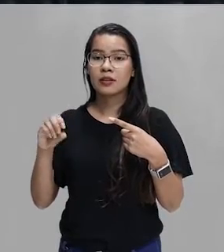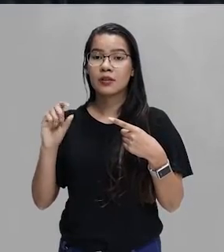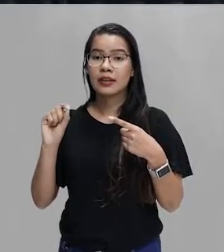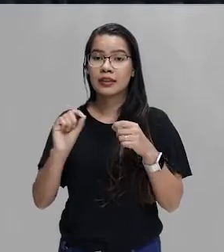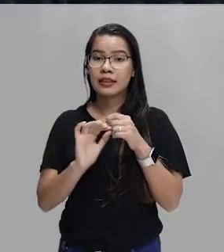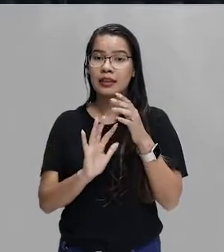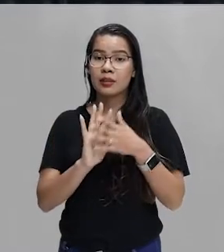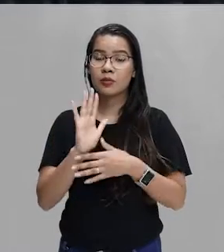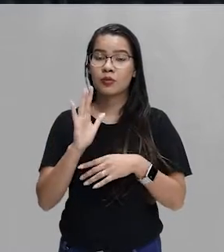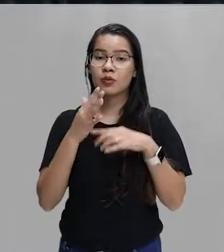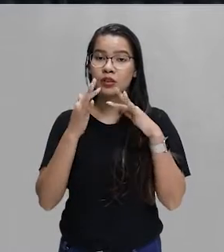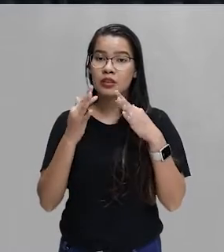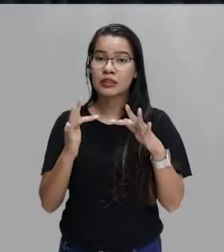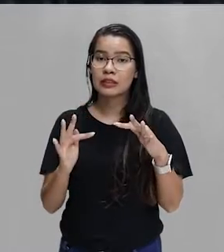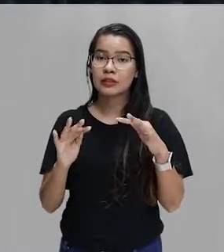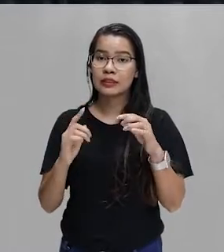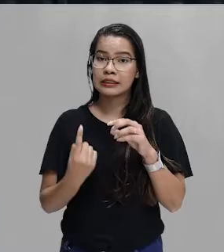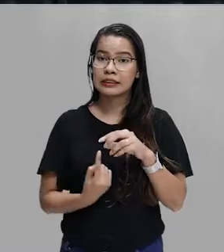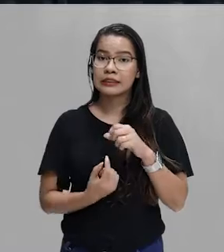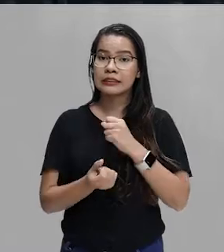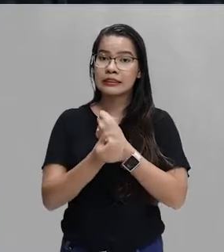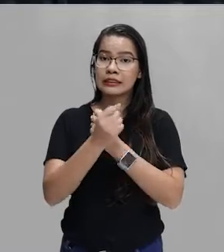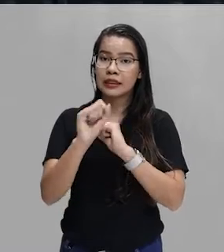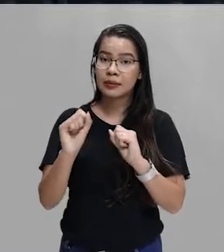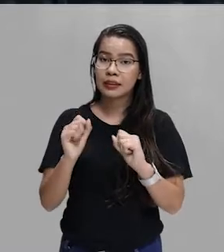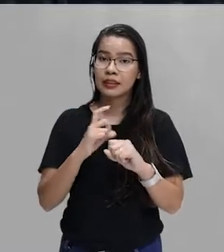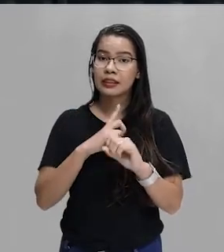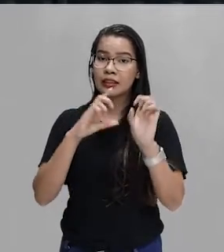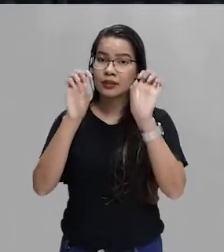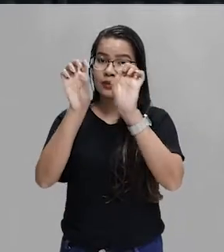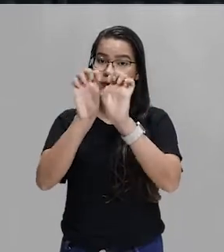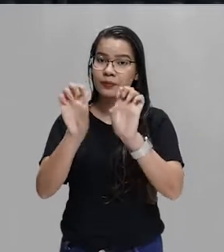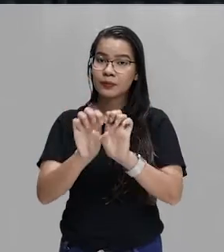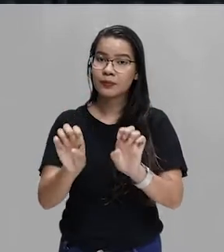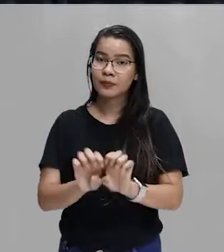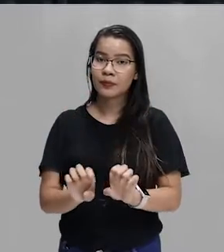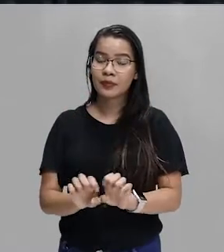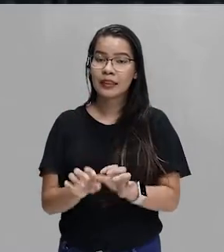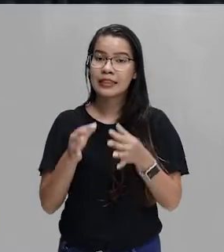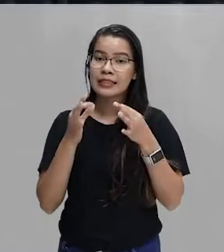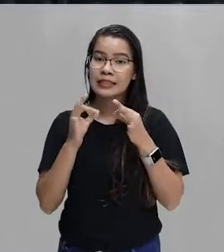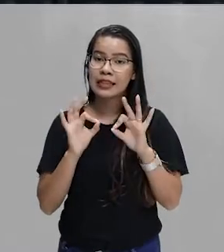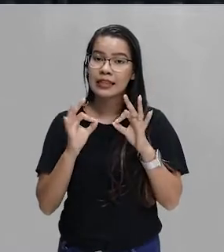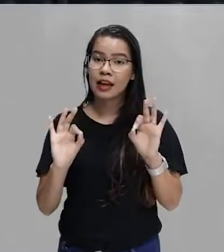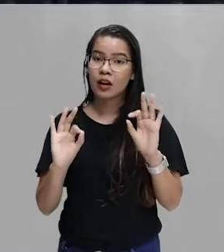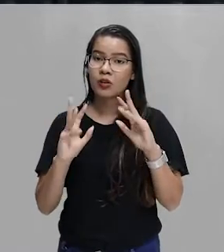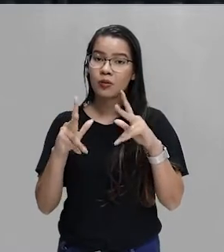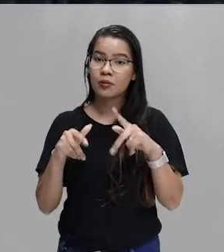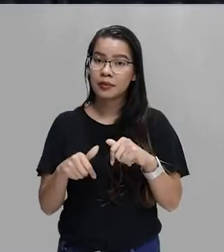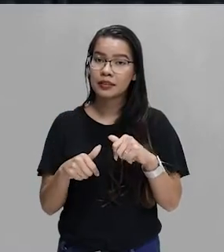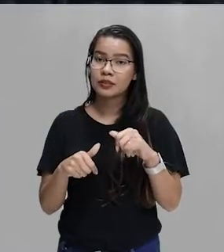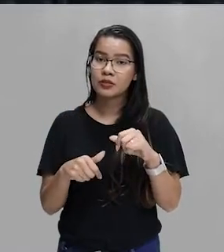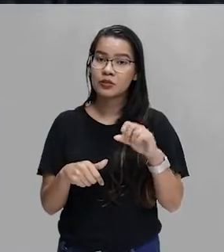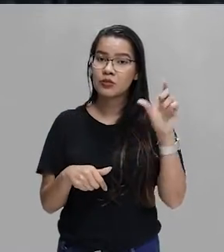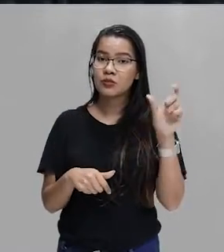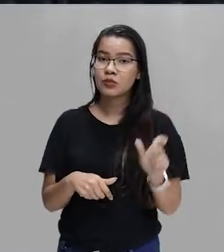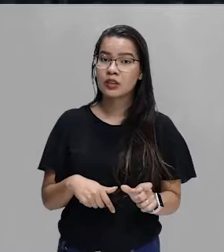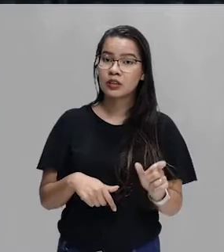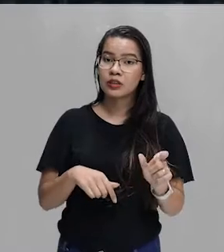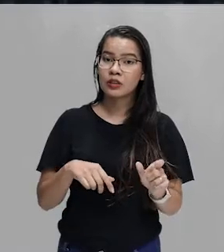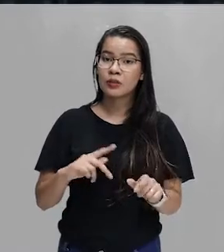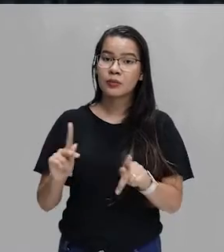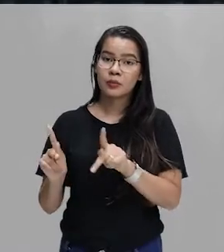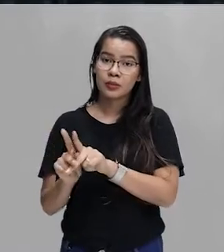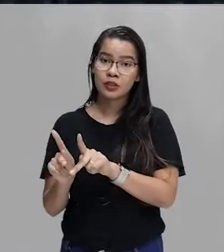orações independentes, aquelas que têm estrutura sintática completa, tem o seu sujeito e o seu predicado. Mas